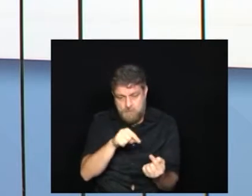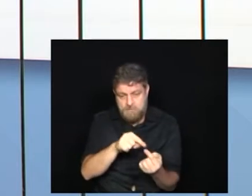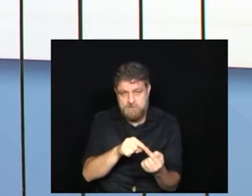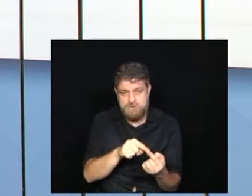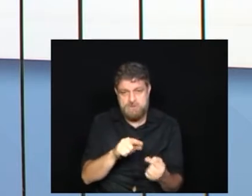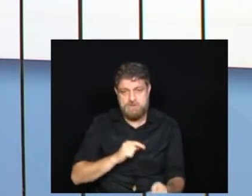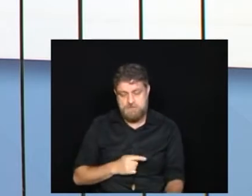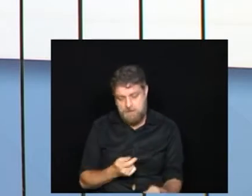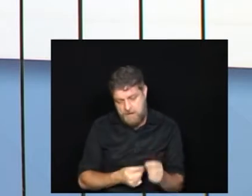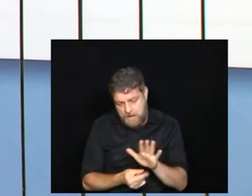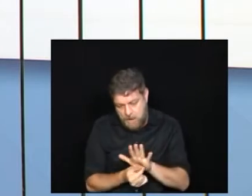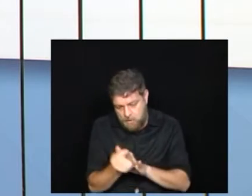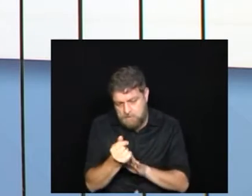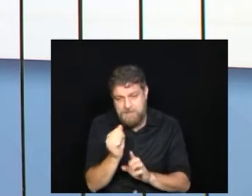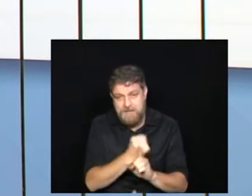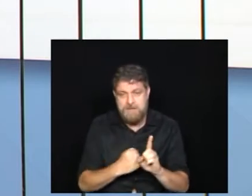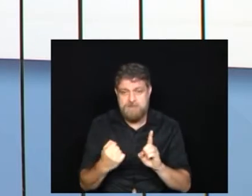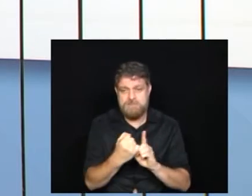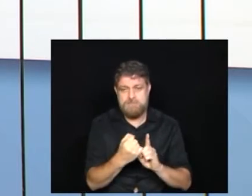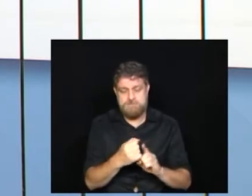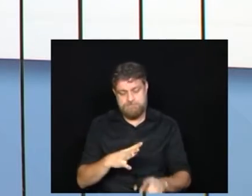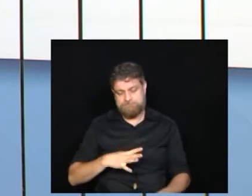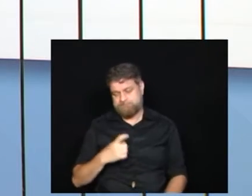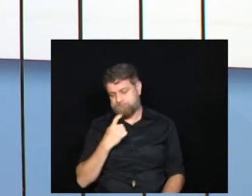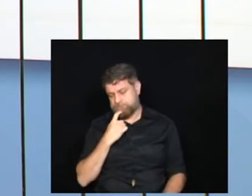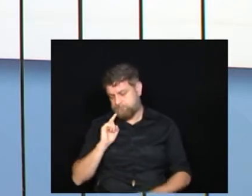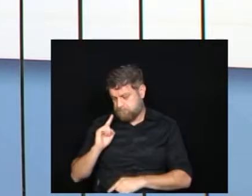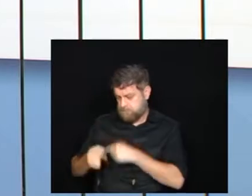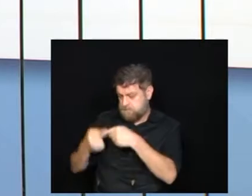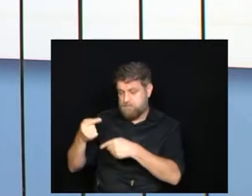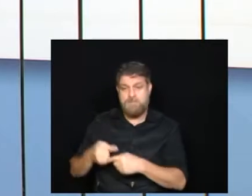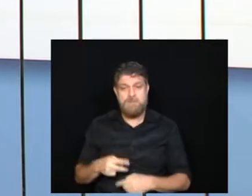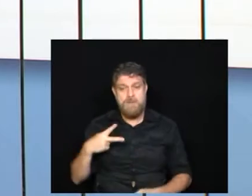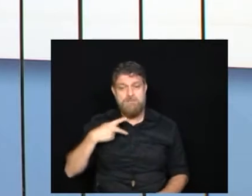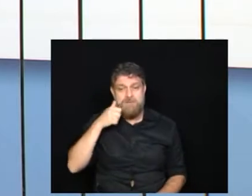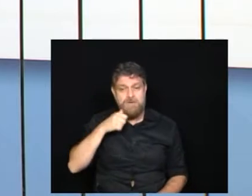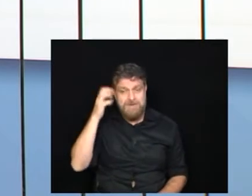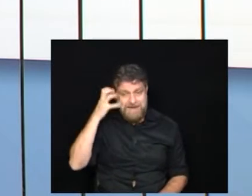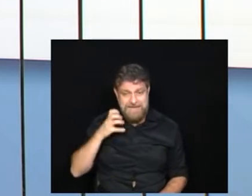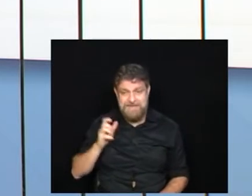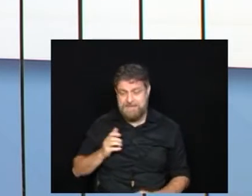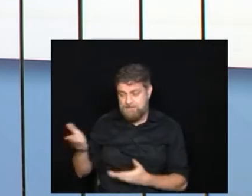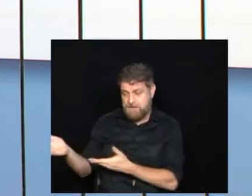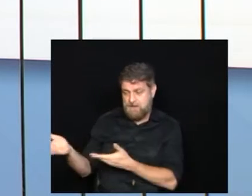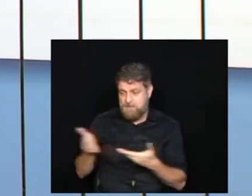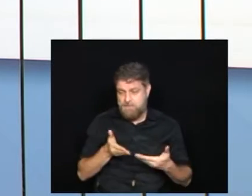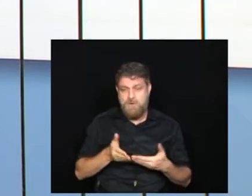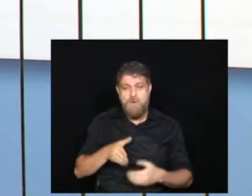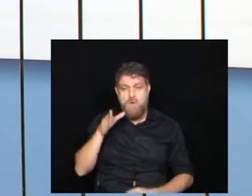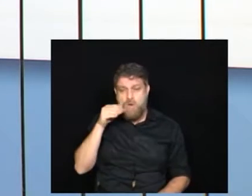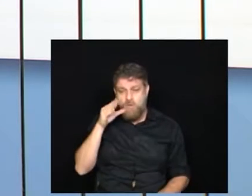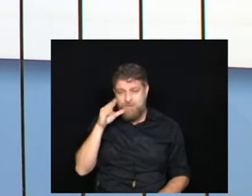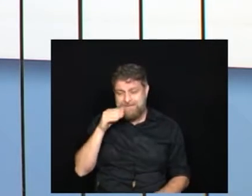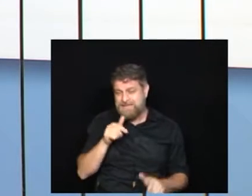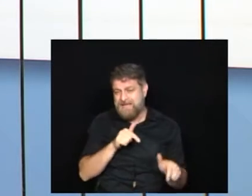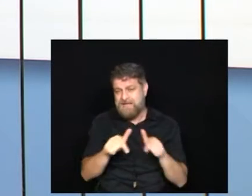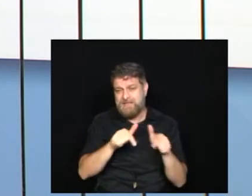desenvolvimento econômico e social da cidade. A parlamentar recebeu no plenário trabalhadores que